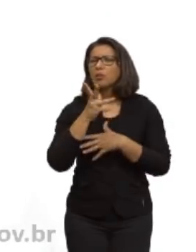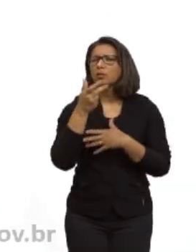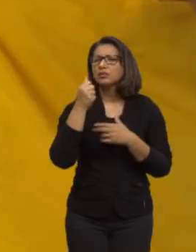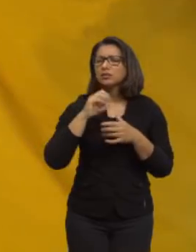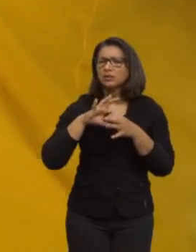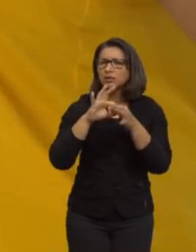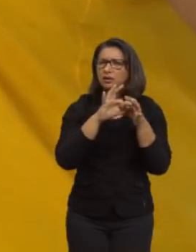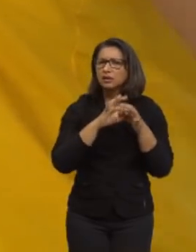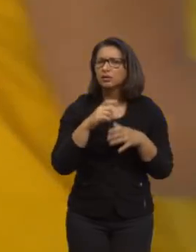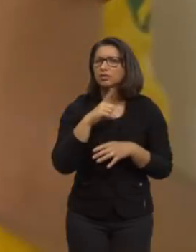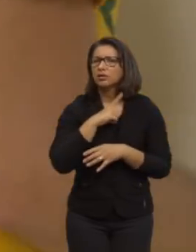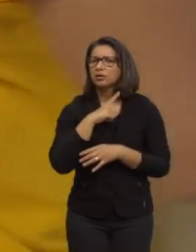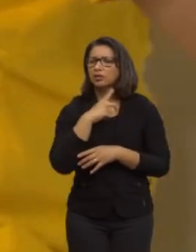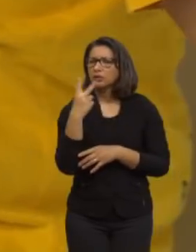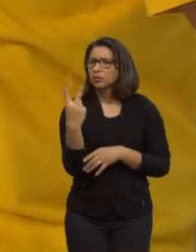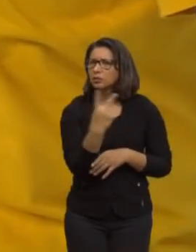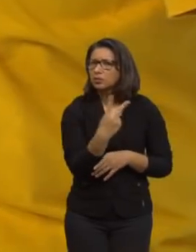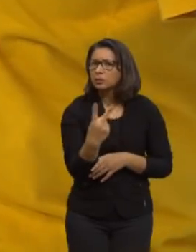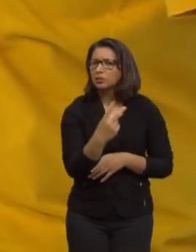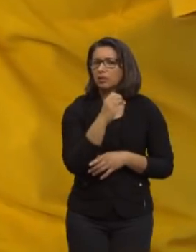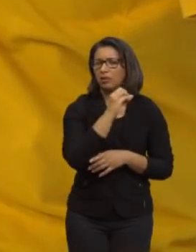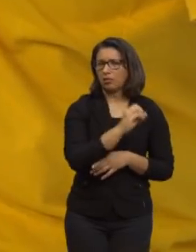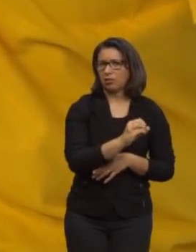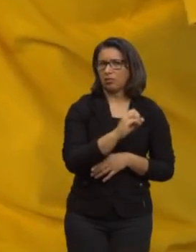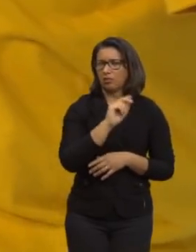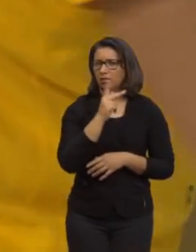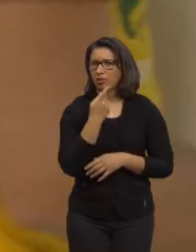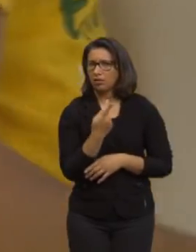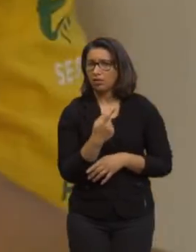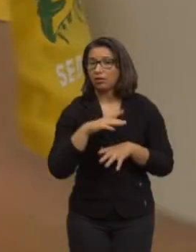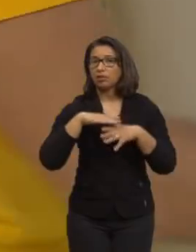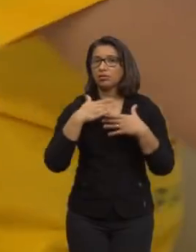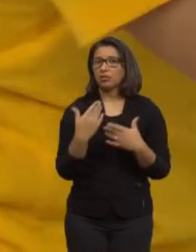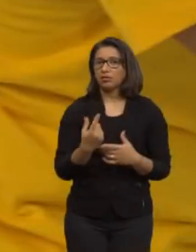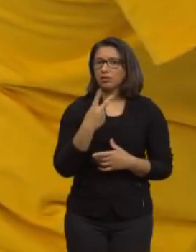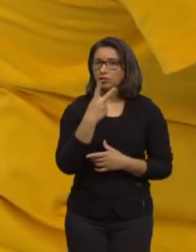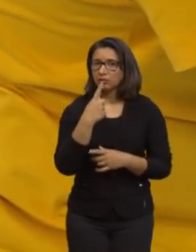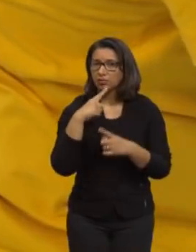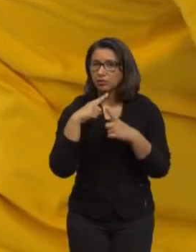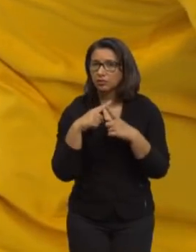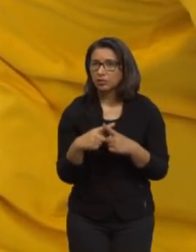duas ligações ou h então é duas vezes